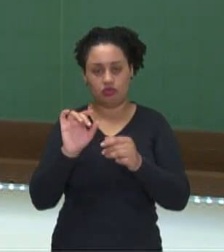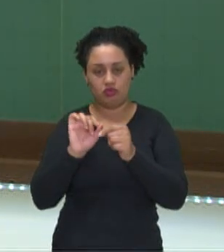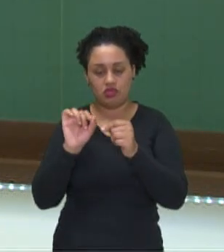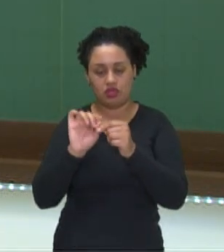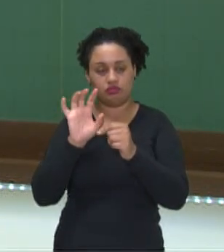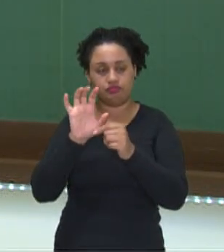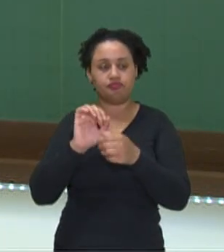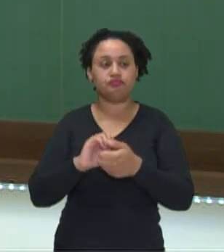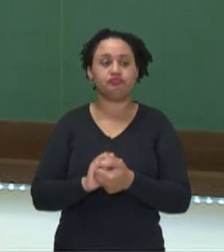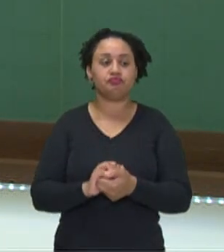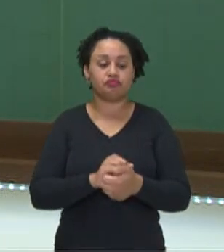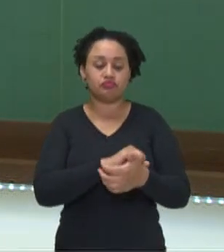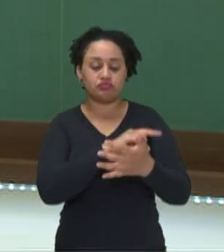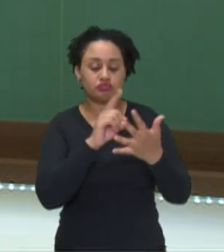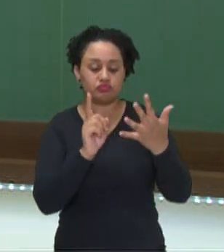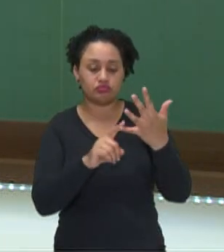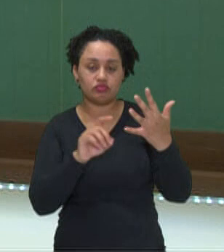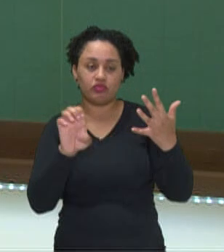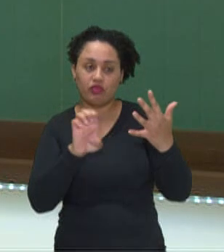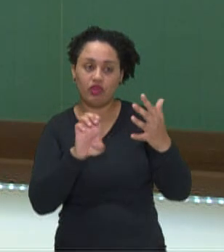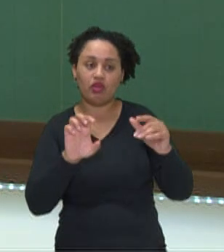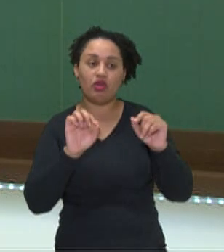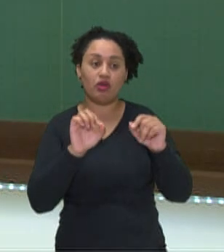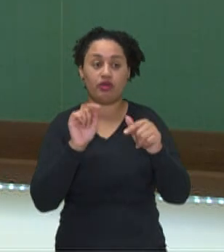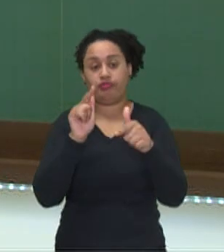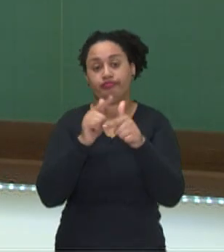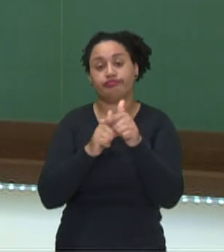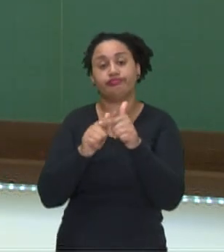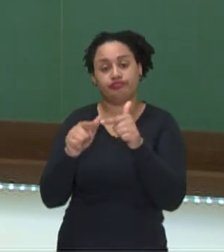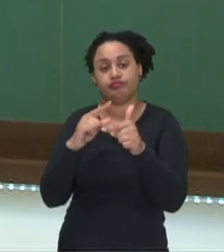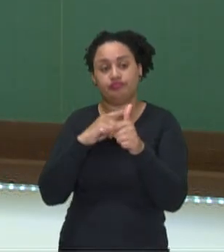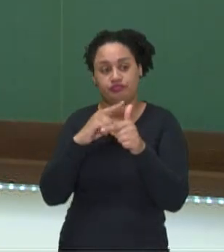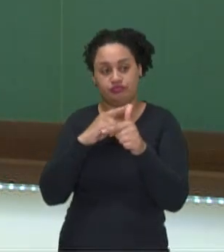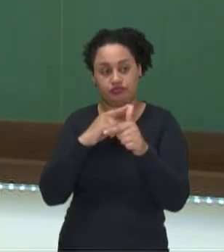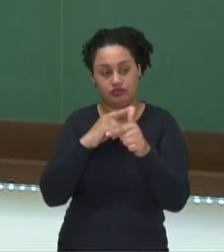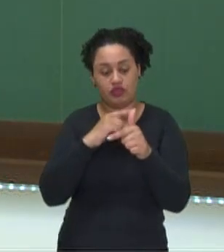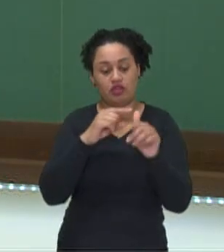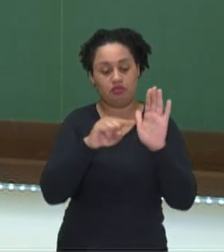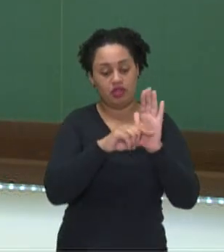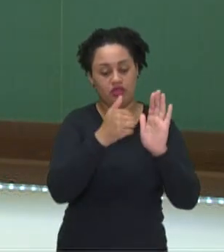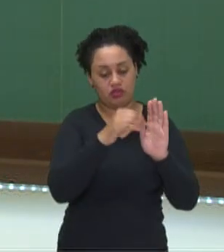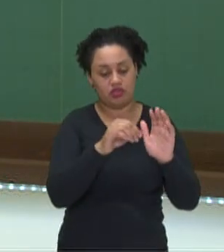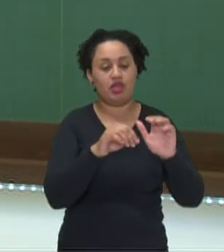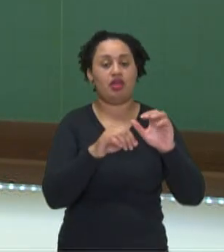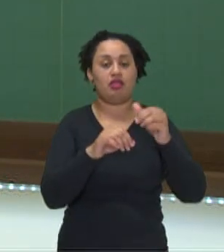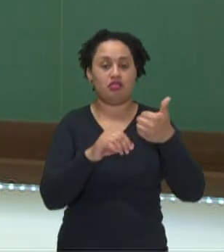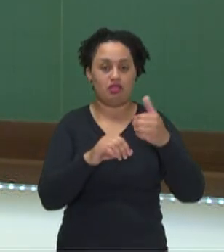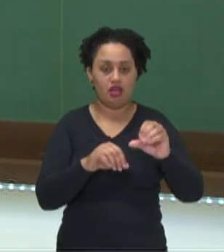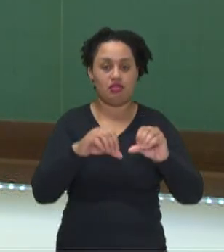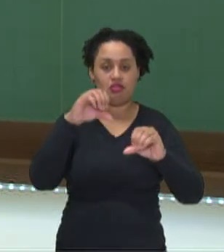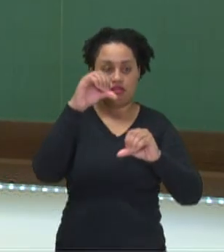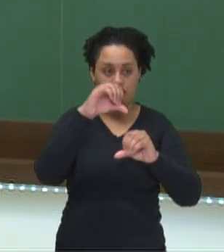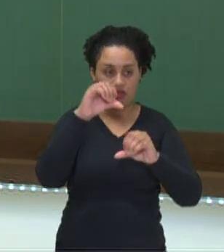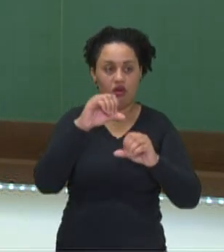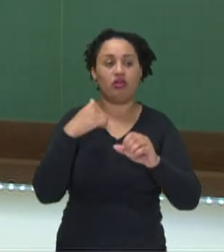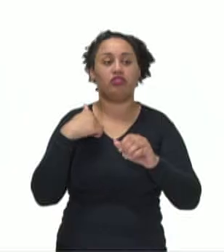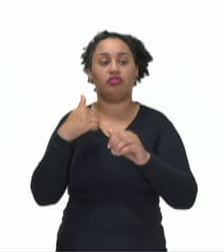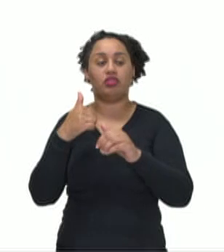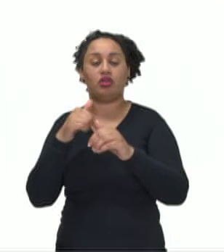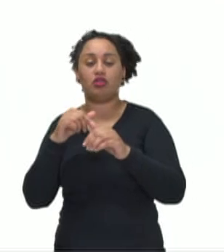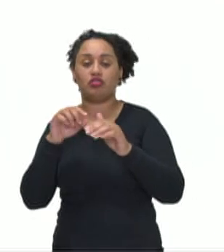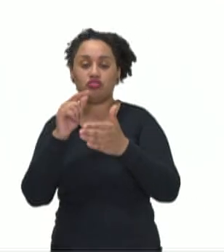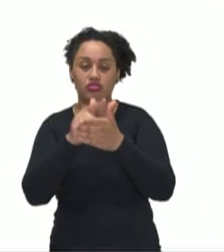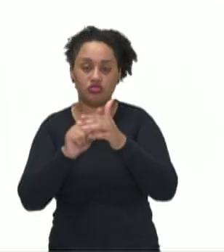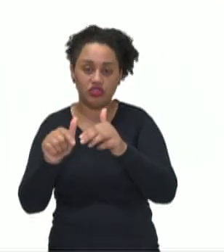ok? Bom, letra E é uma divisão. Menos 10 elevado a 9 dividido por menos 10 elevado a